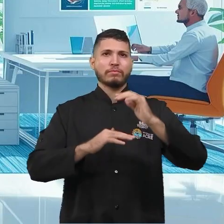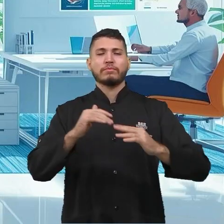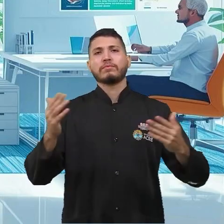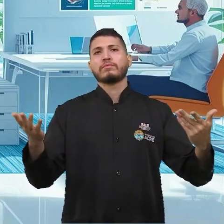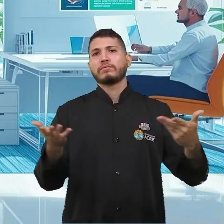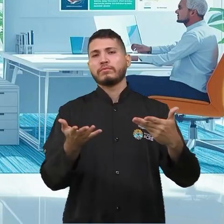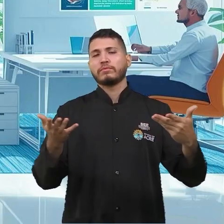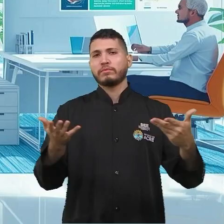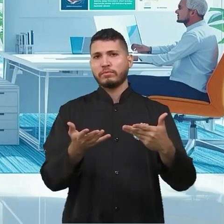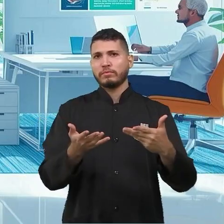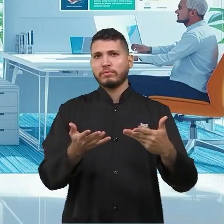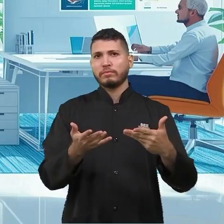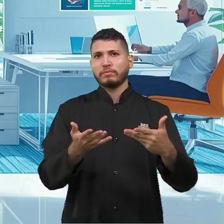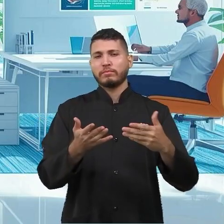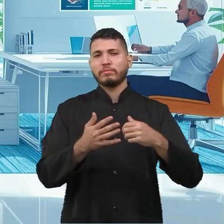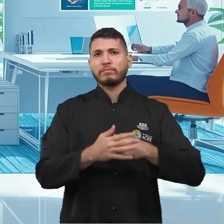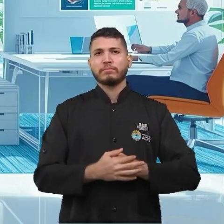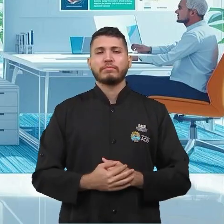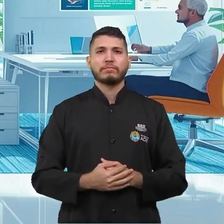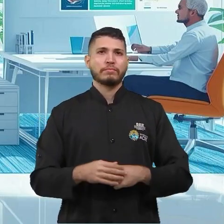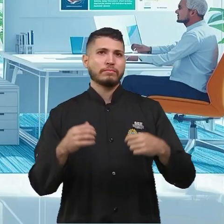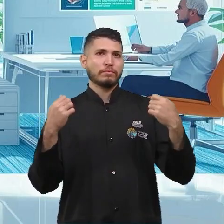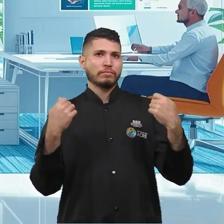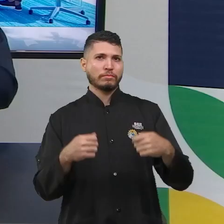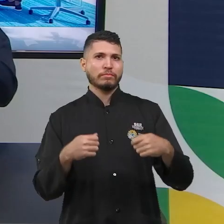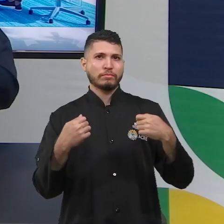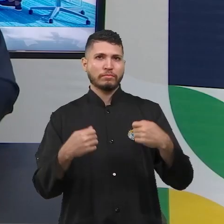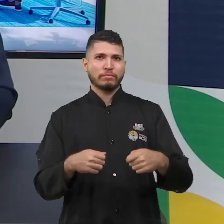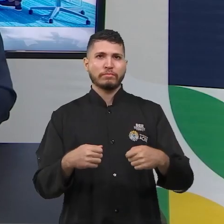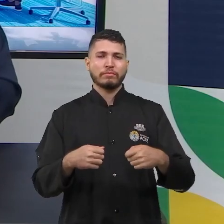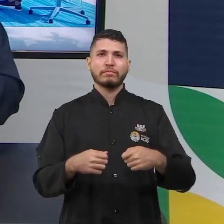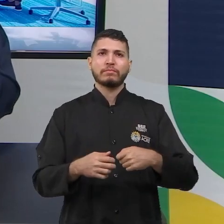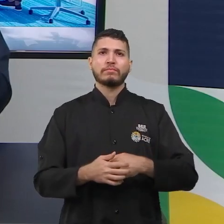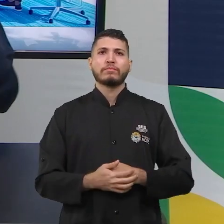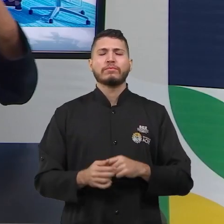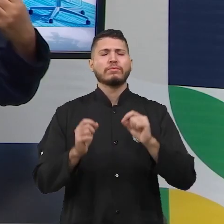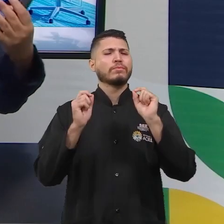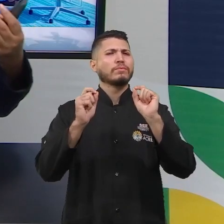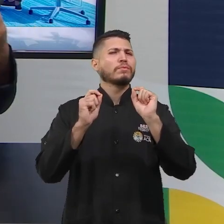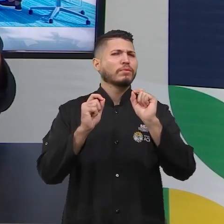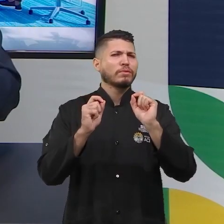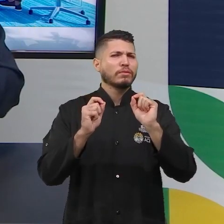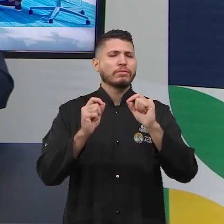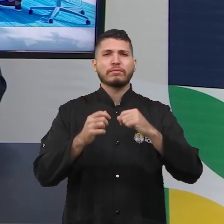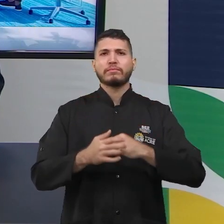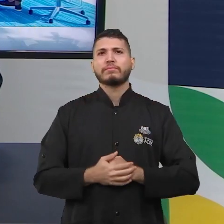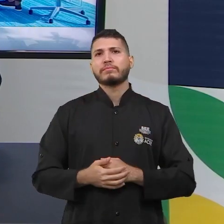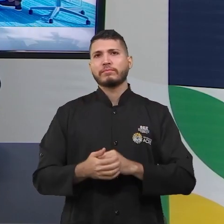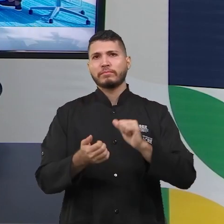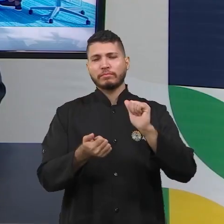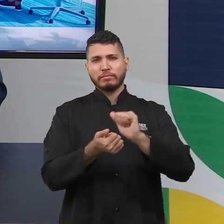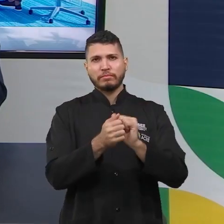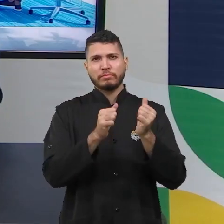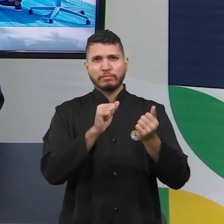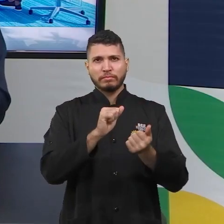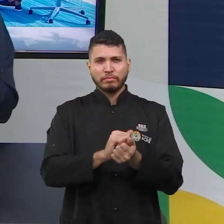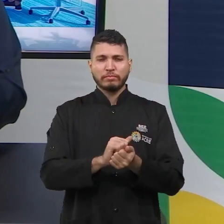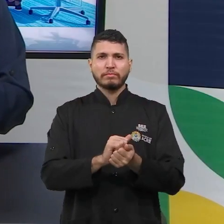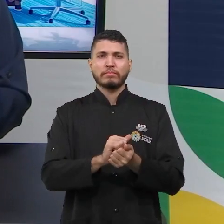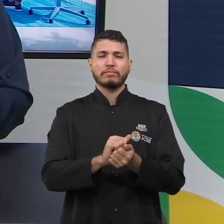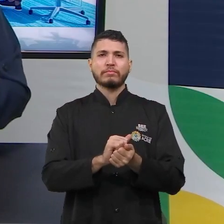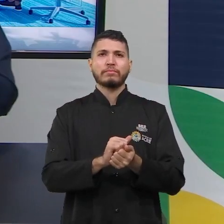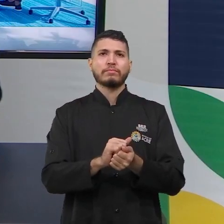transformações que estão acontecendo, ele tem que justamente ter o quê? Ter a questão da adaptabilidade, ou seja,